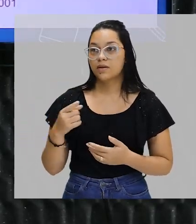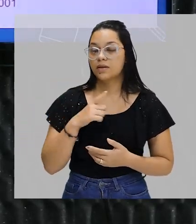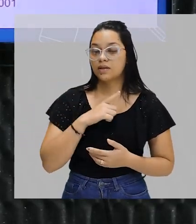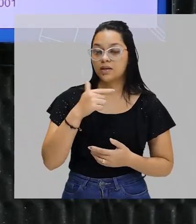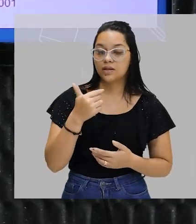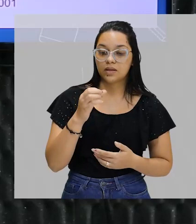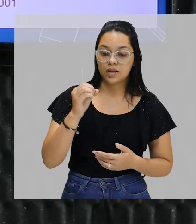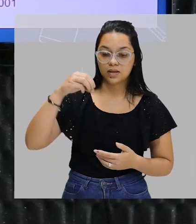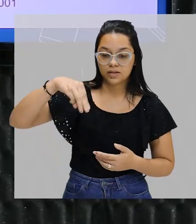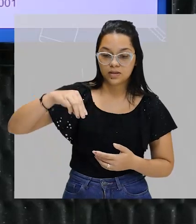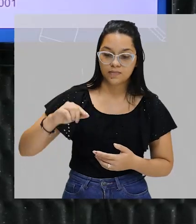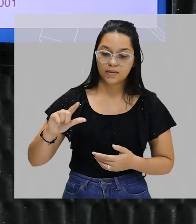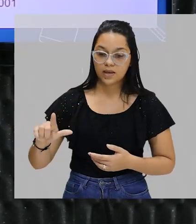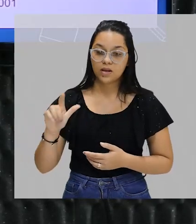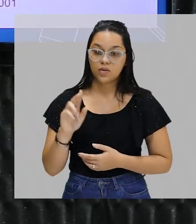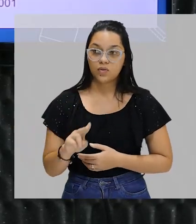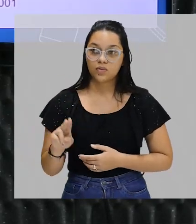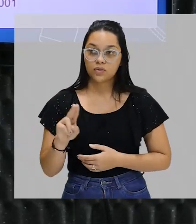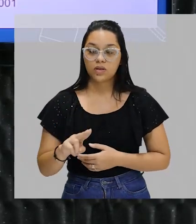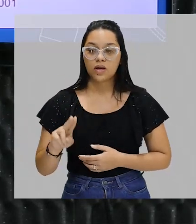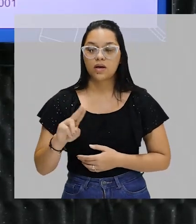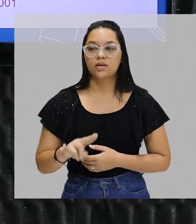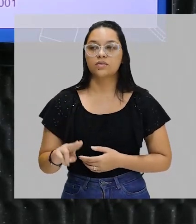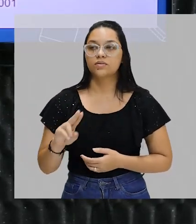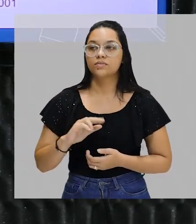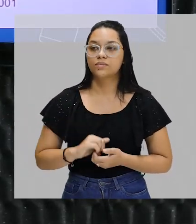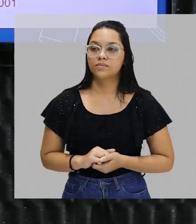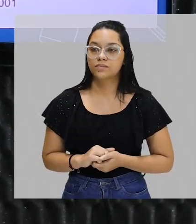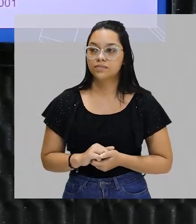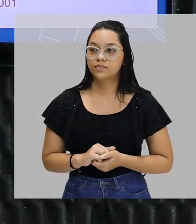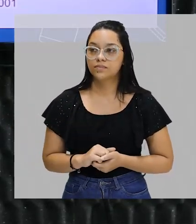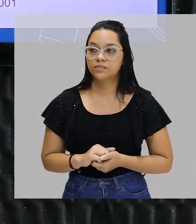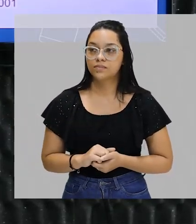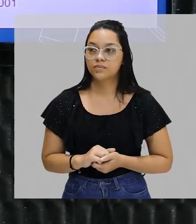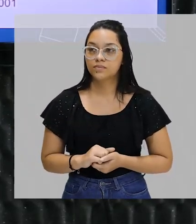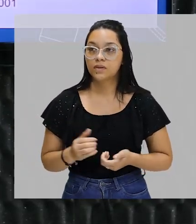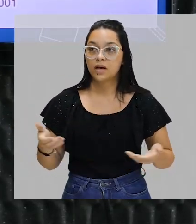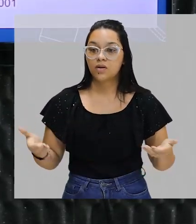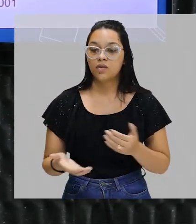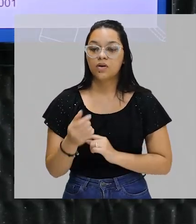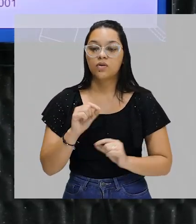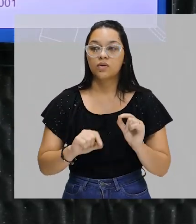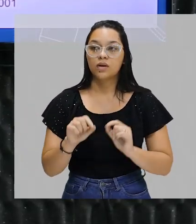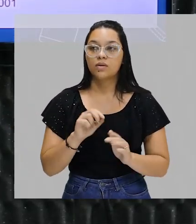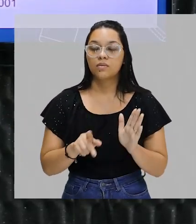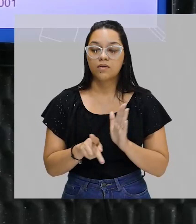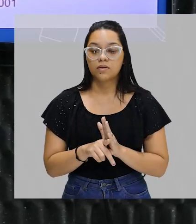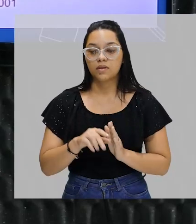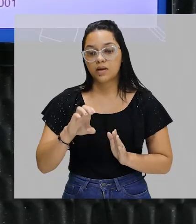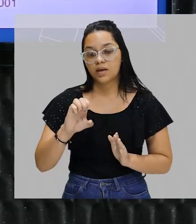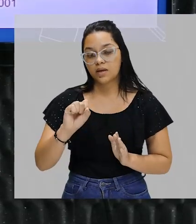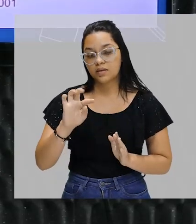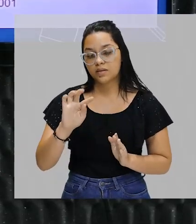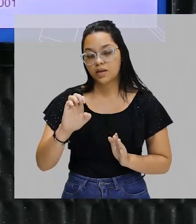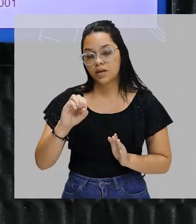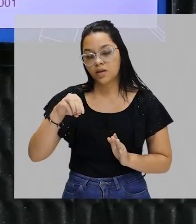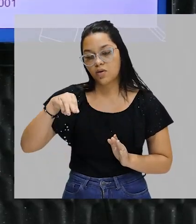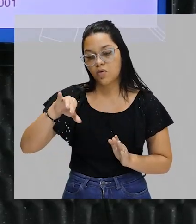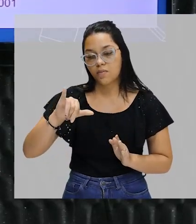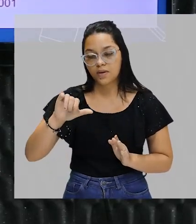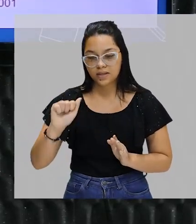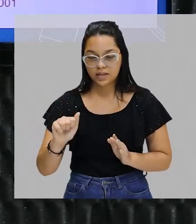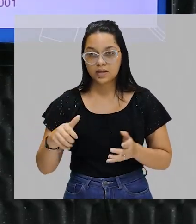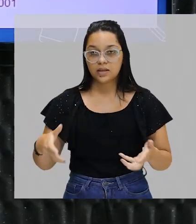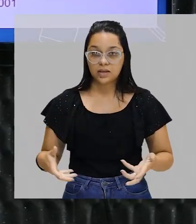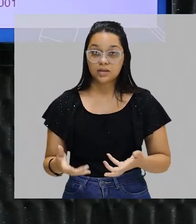10 ml utilizados do hidróxido de sódio, tá bom? Agora nós vamos para a estequiometria da reação,